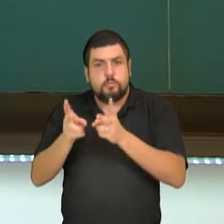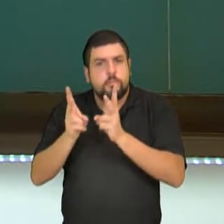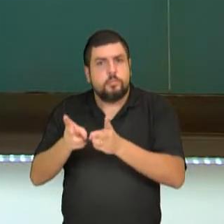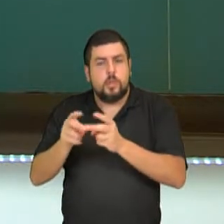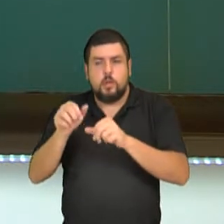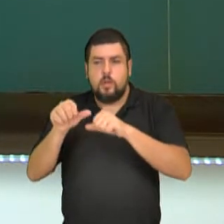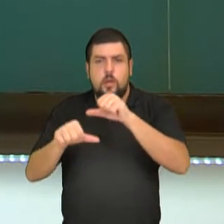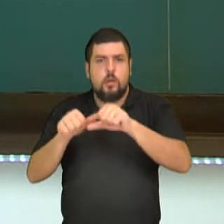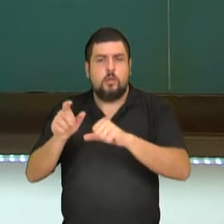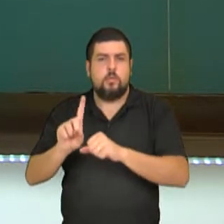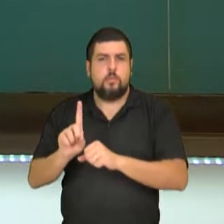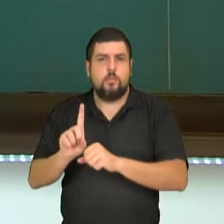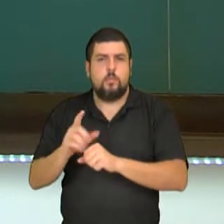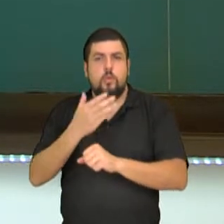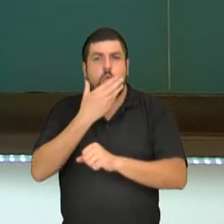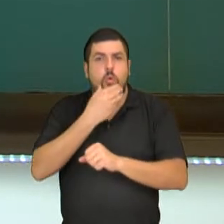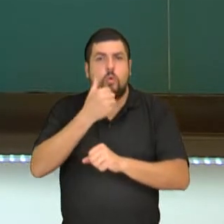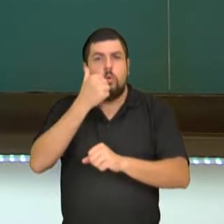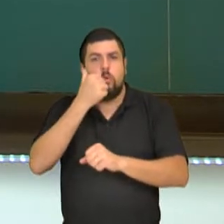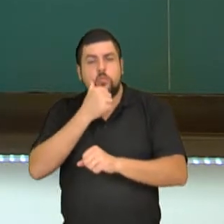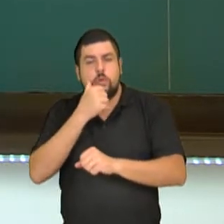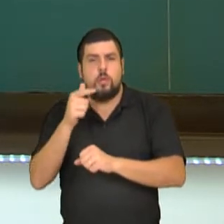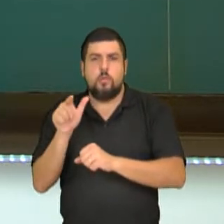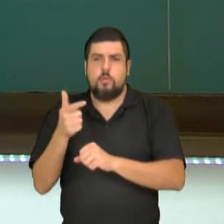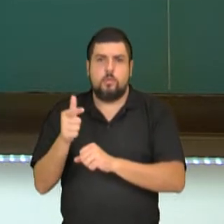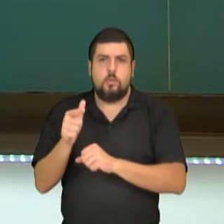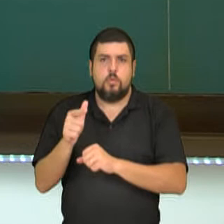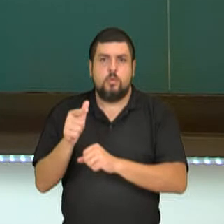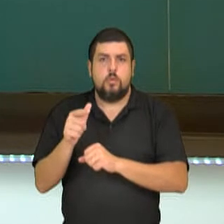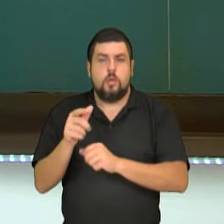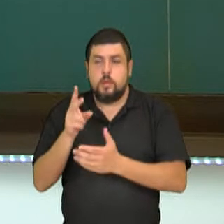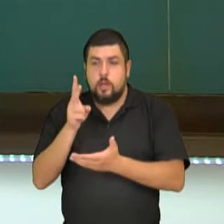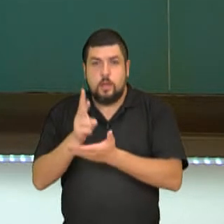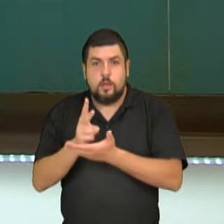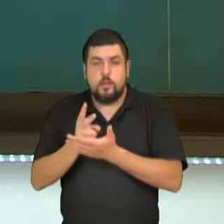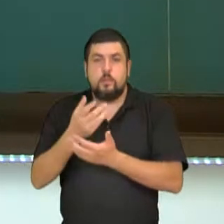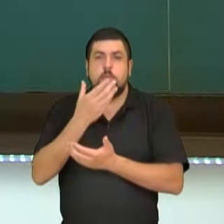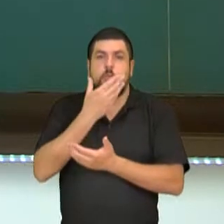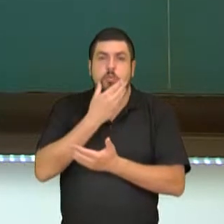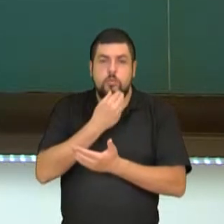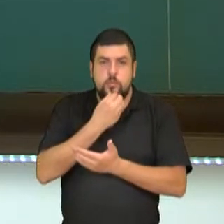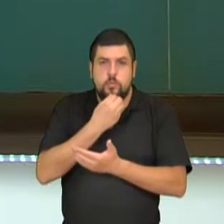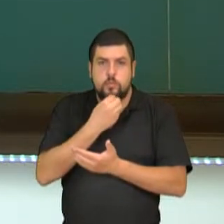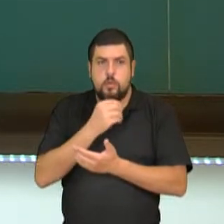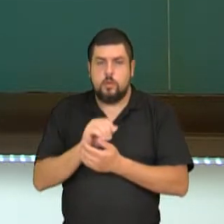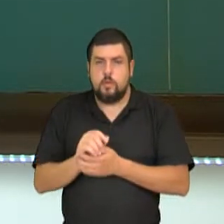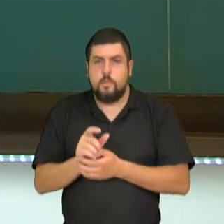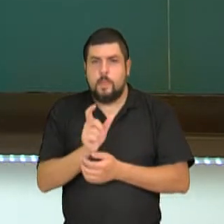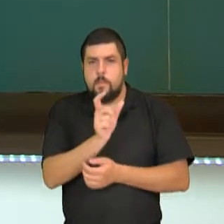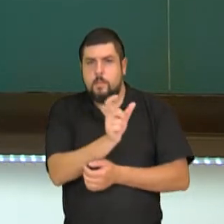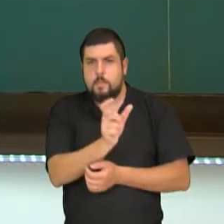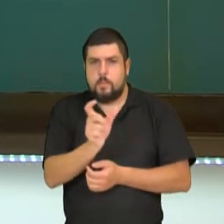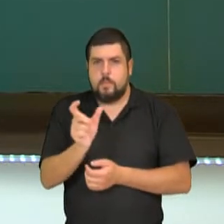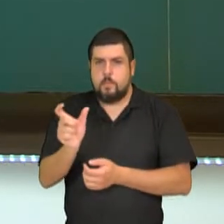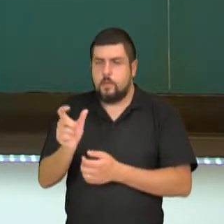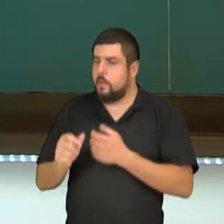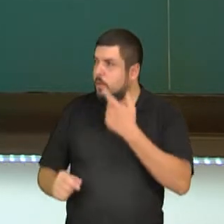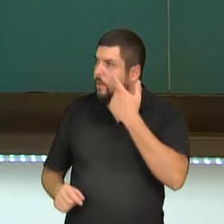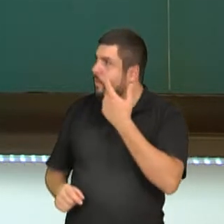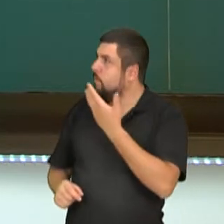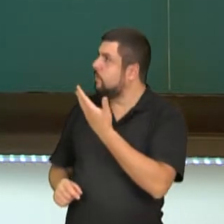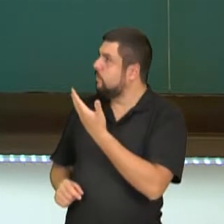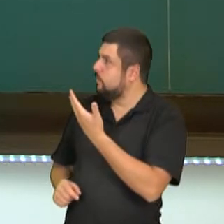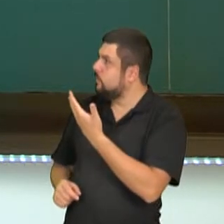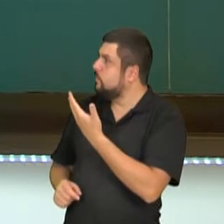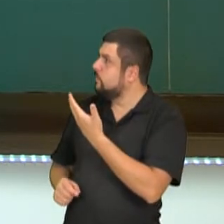em gênero e número. Então, elas estão sempre ali no masculino. Essas três aqui, ó, esto, isso e